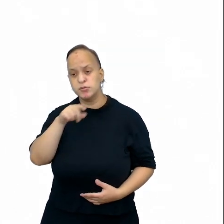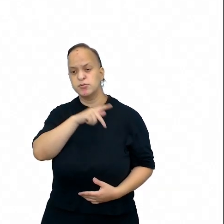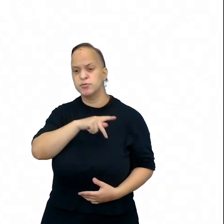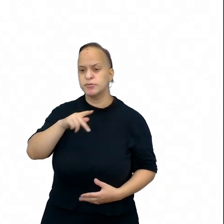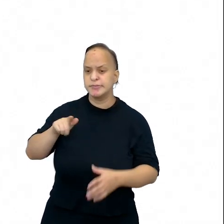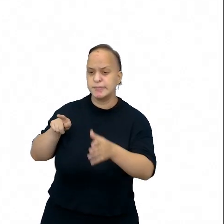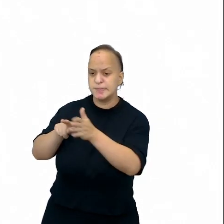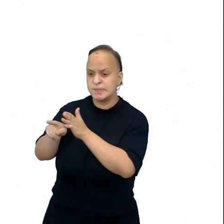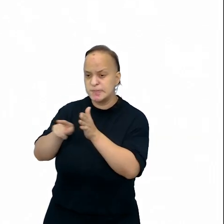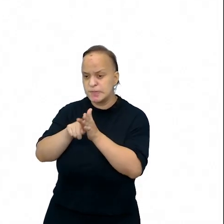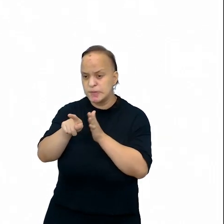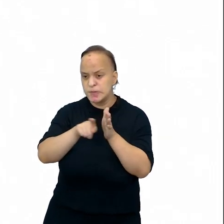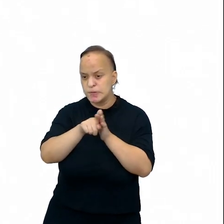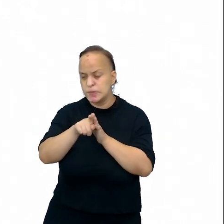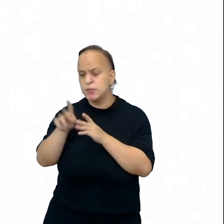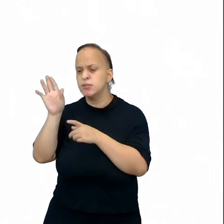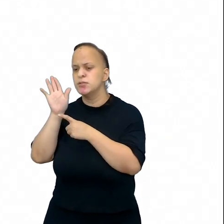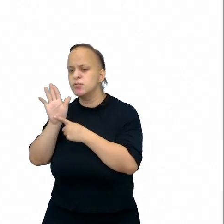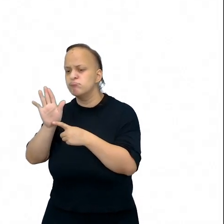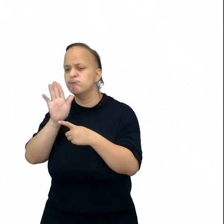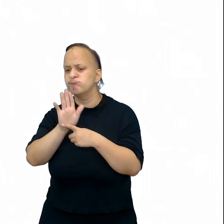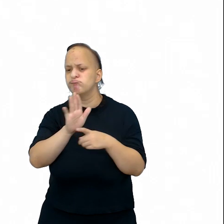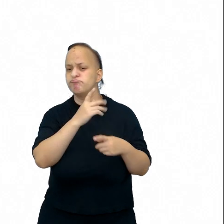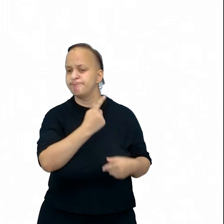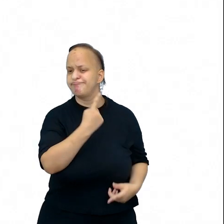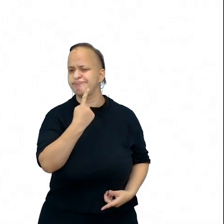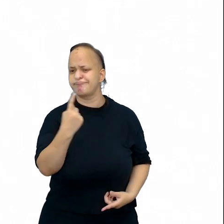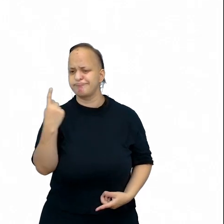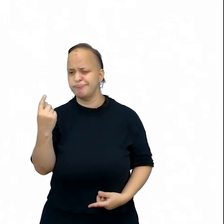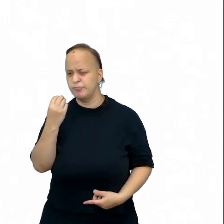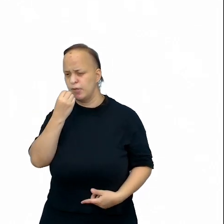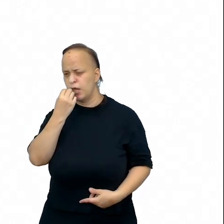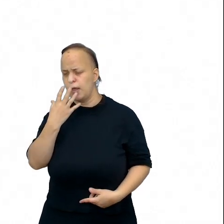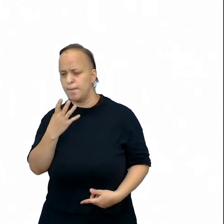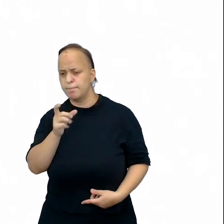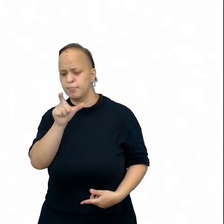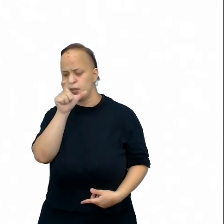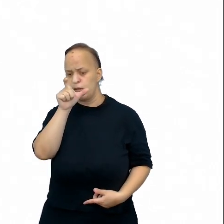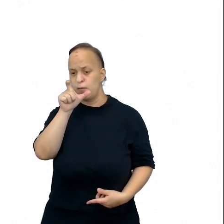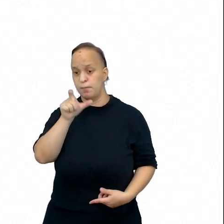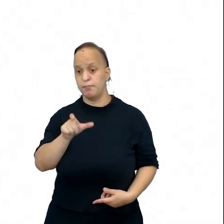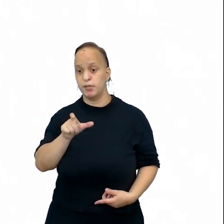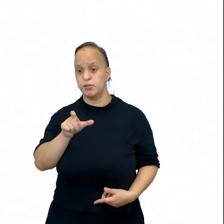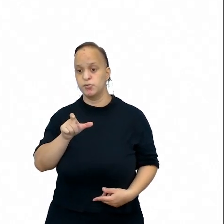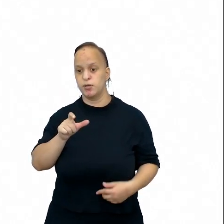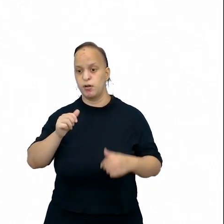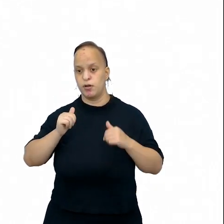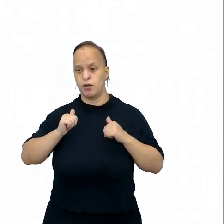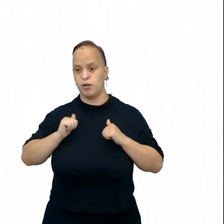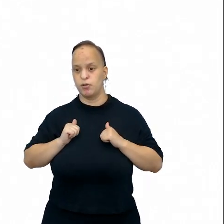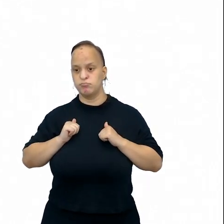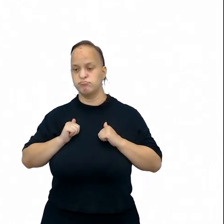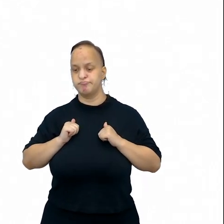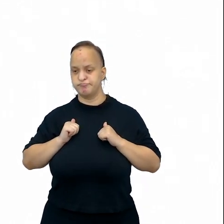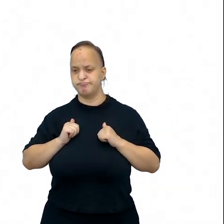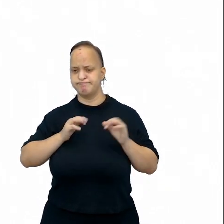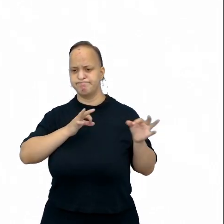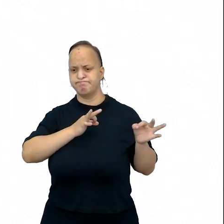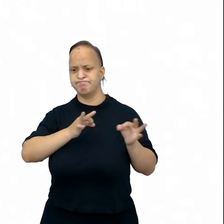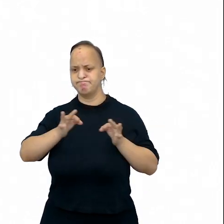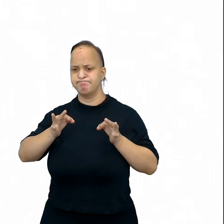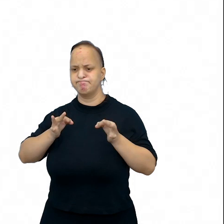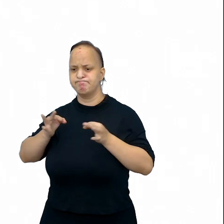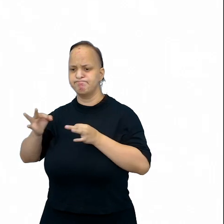cima dessas. Sempre é bom ter um debatedor e um moderador, né, aquele que vai organizar de maneira que